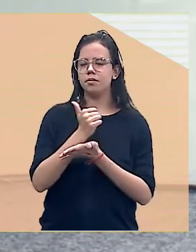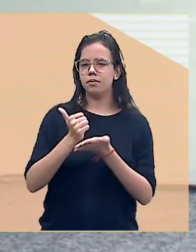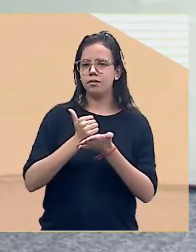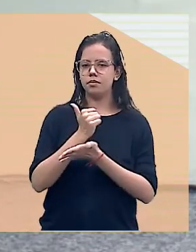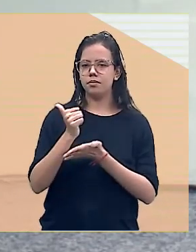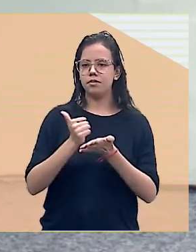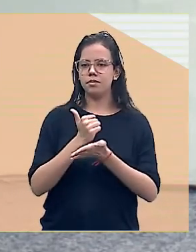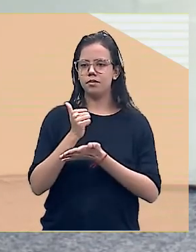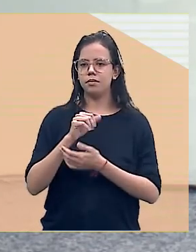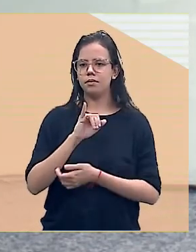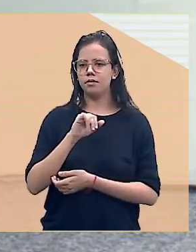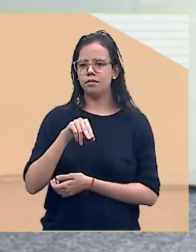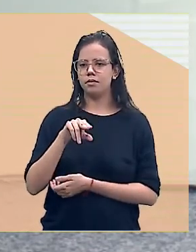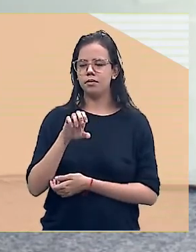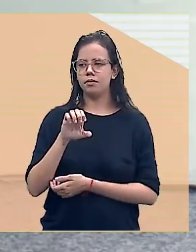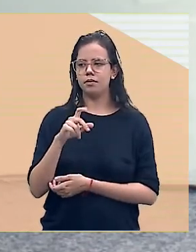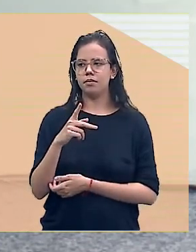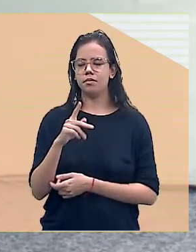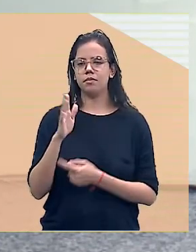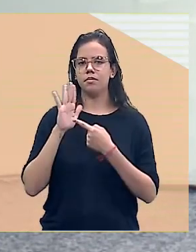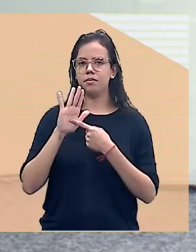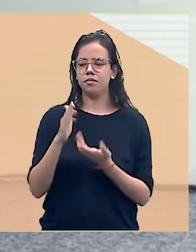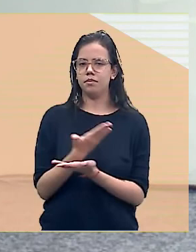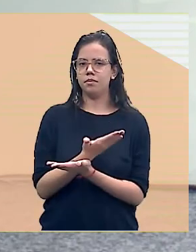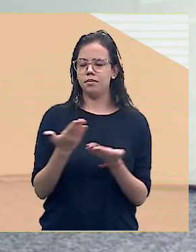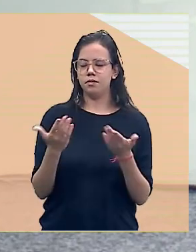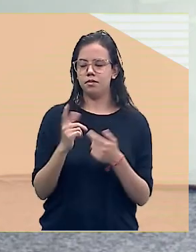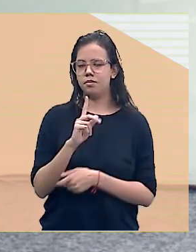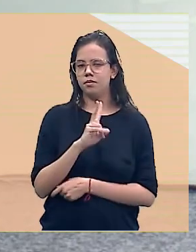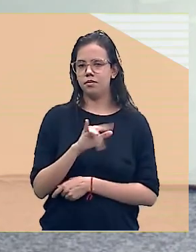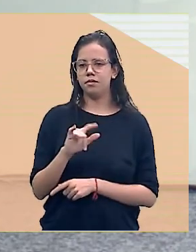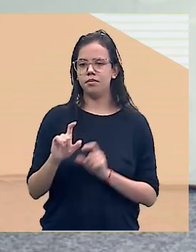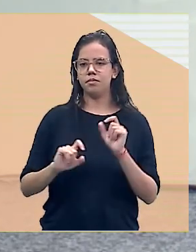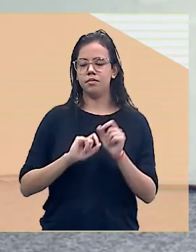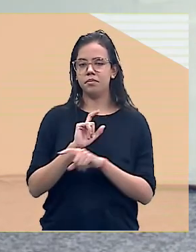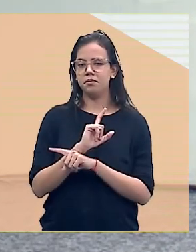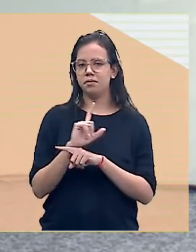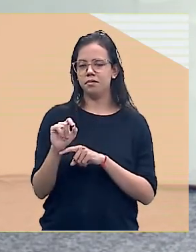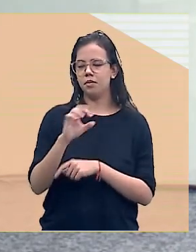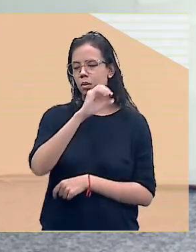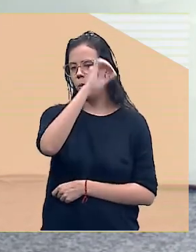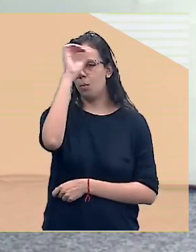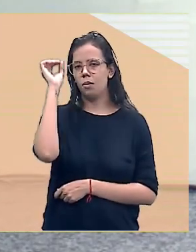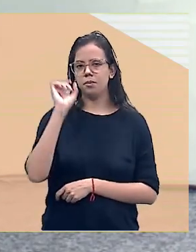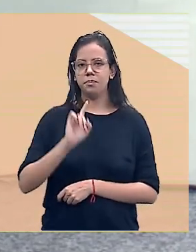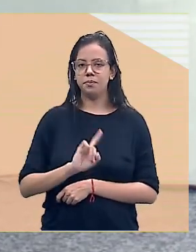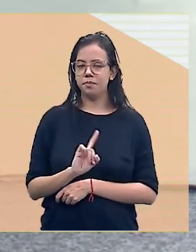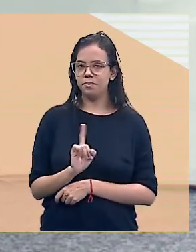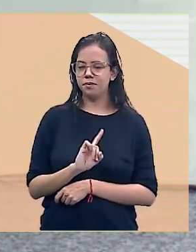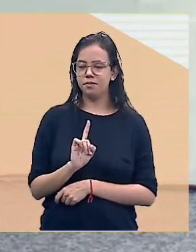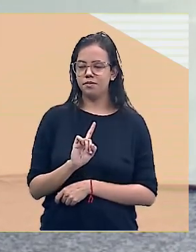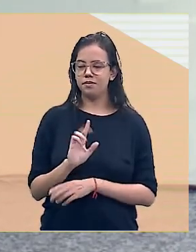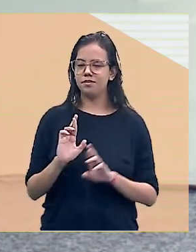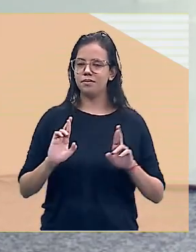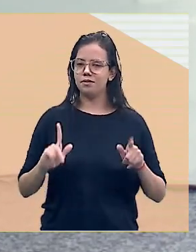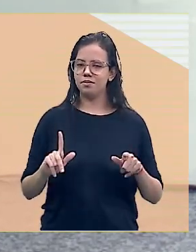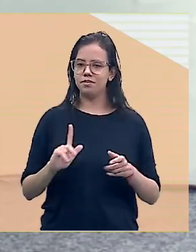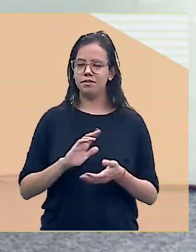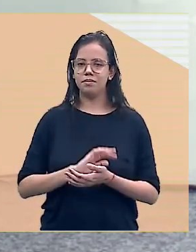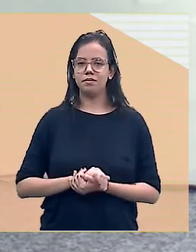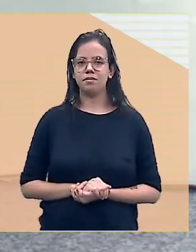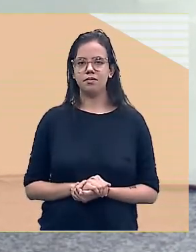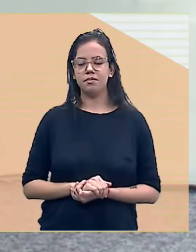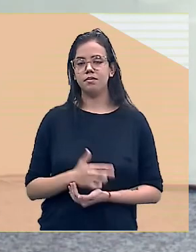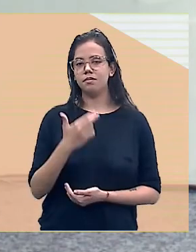que o Inep né apresenta para você então você não vai sair do zero Você não vai sair do zero muito pelo contrário